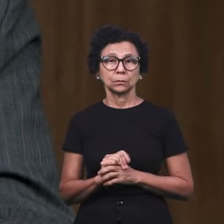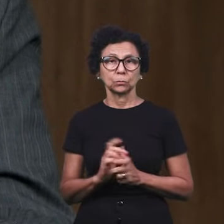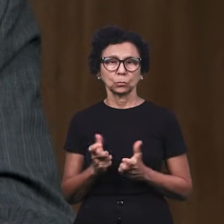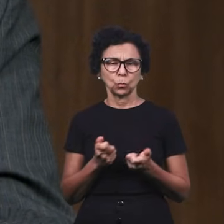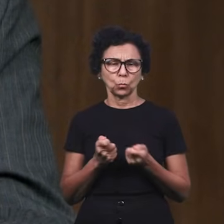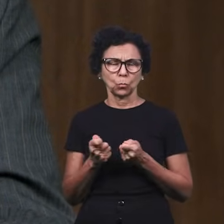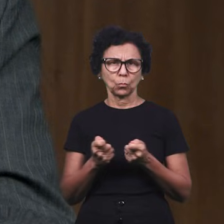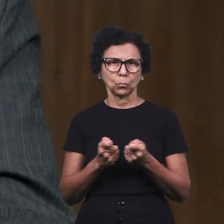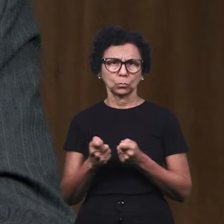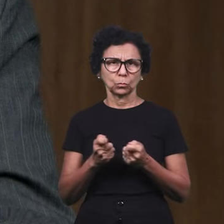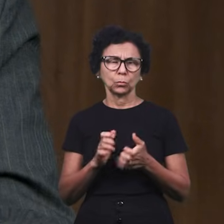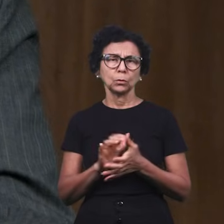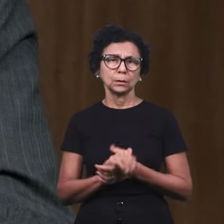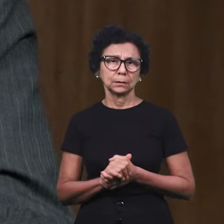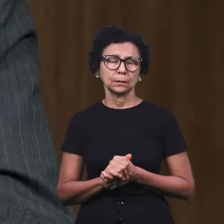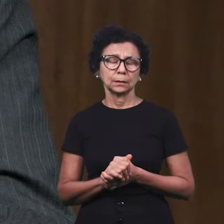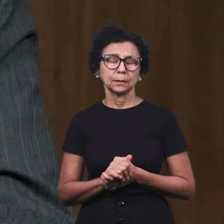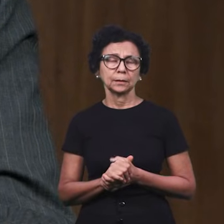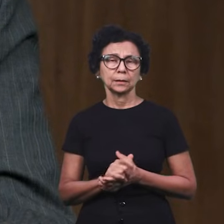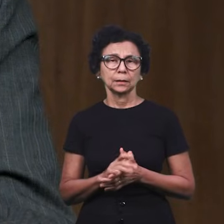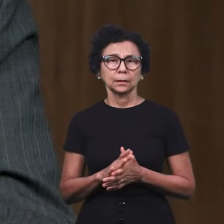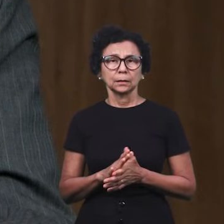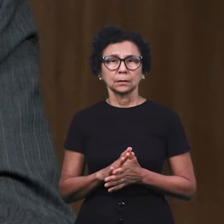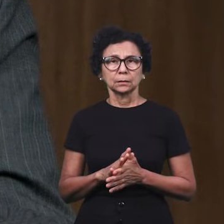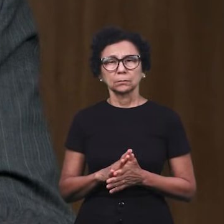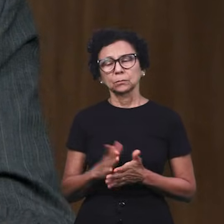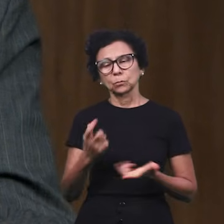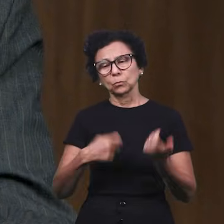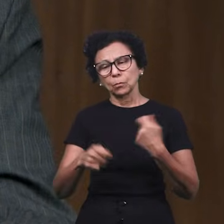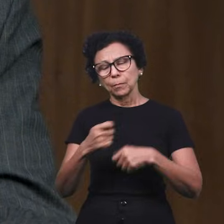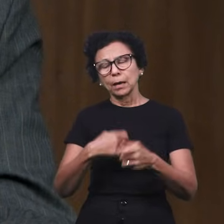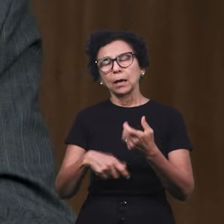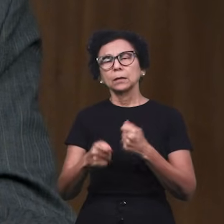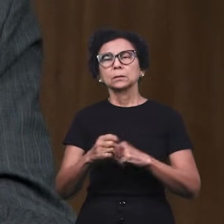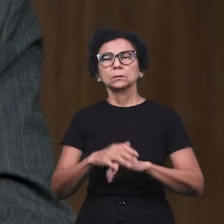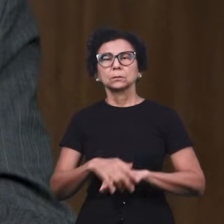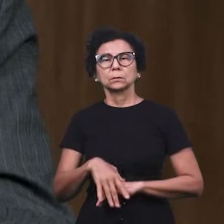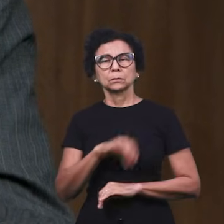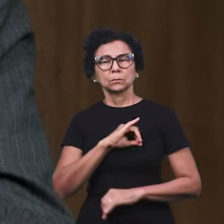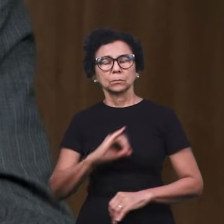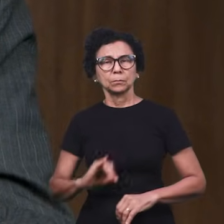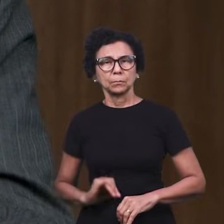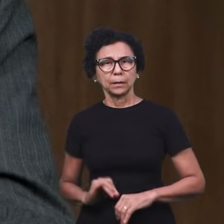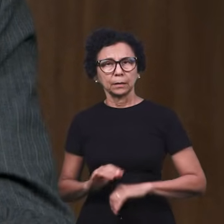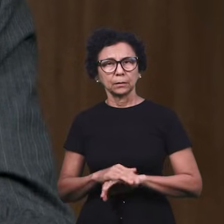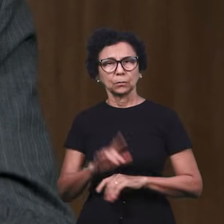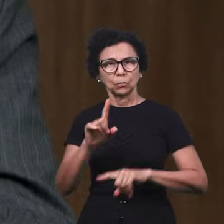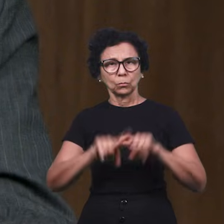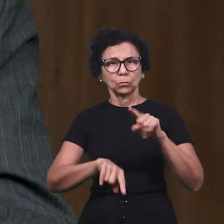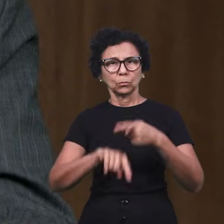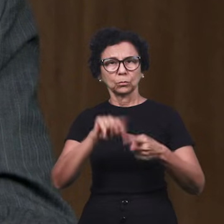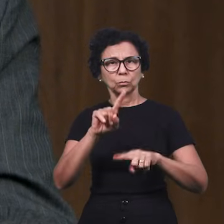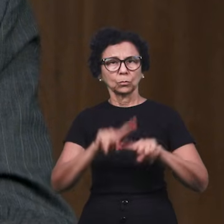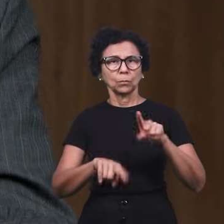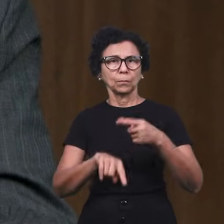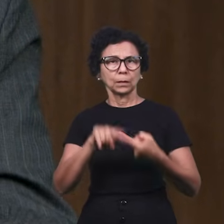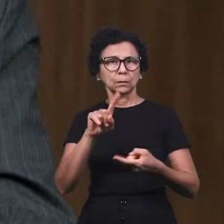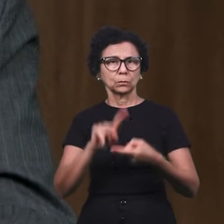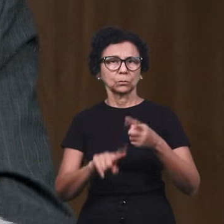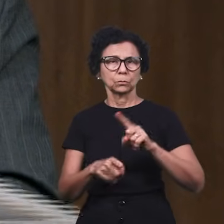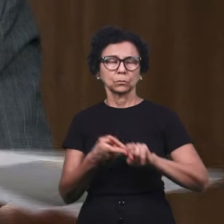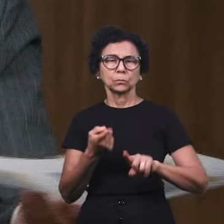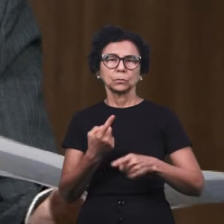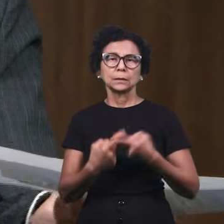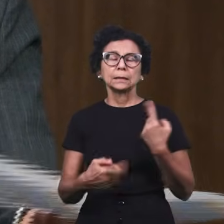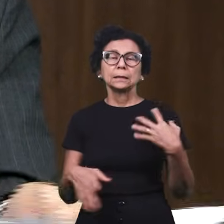simbolicamente o fim da Idade Média e o início da Idade Moderna. Então, isso foi o episódio passado,